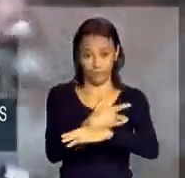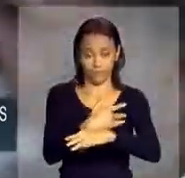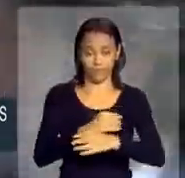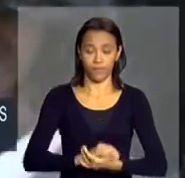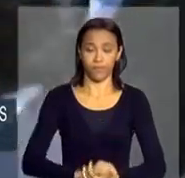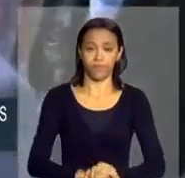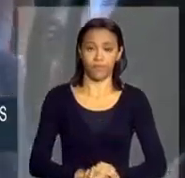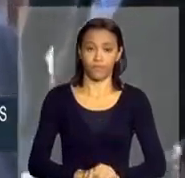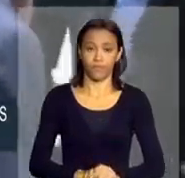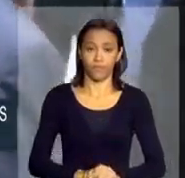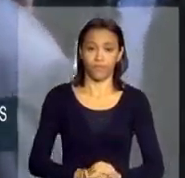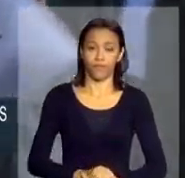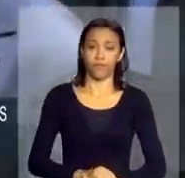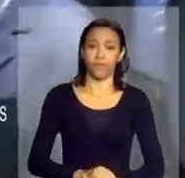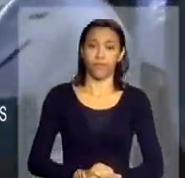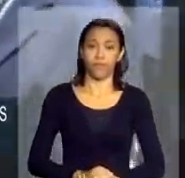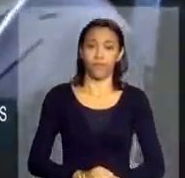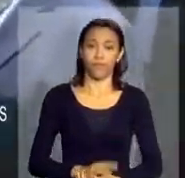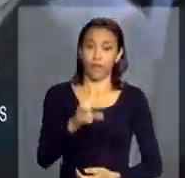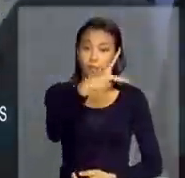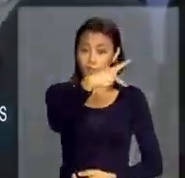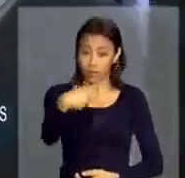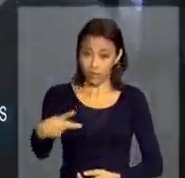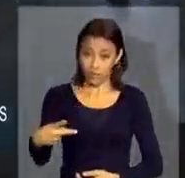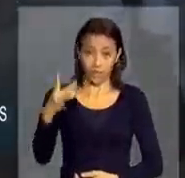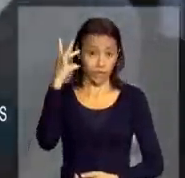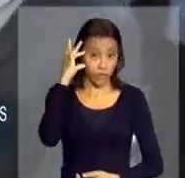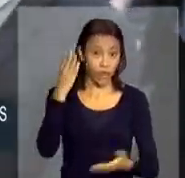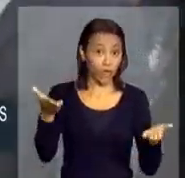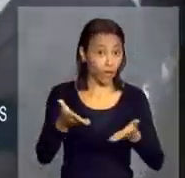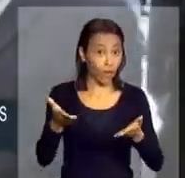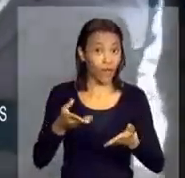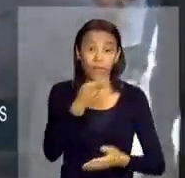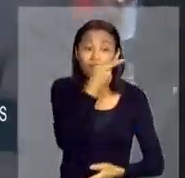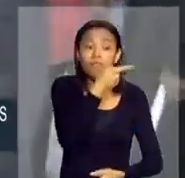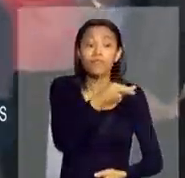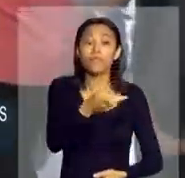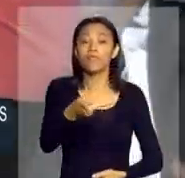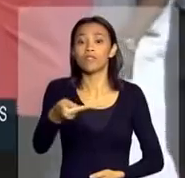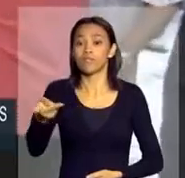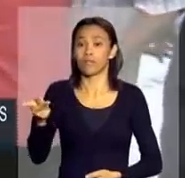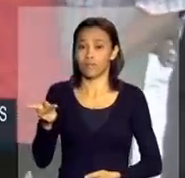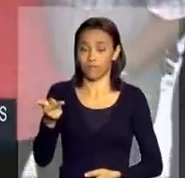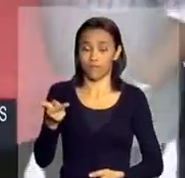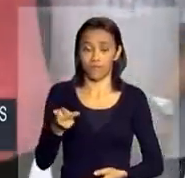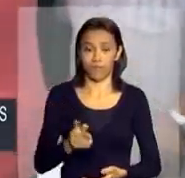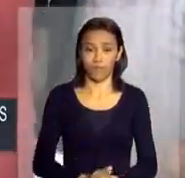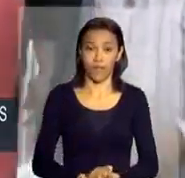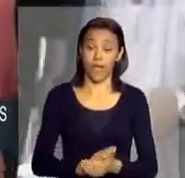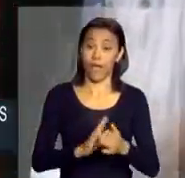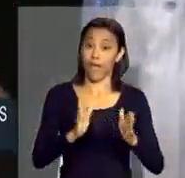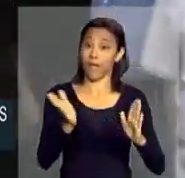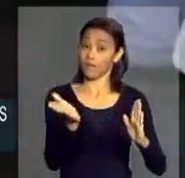cidades. A presidenta Dilma agora vai visitar as unidades